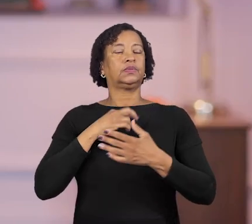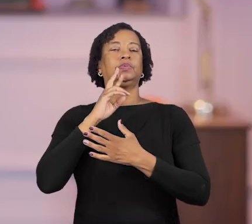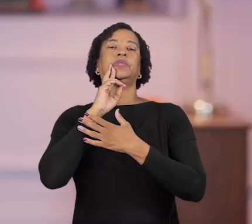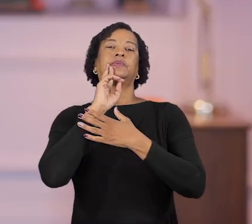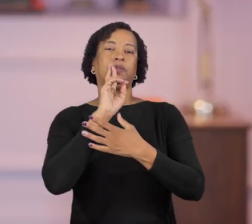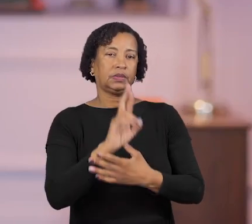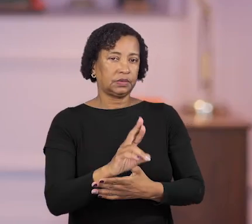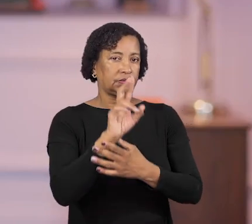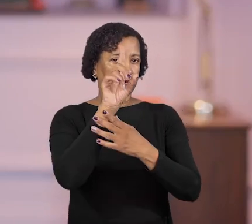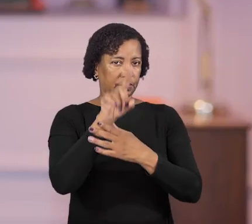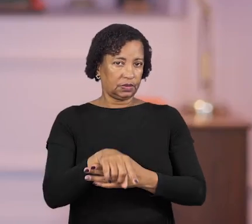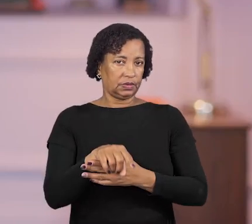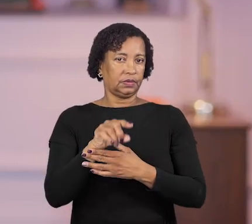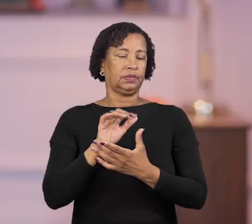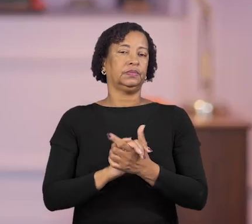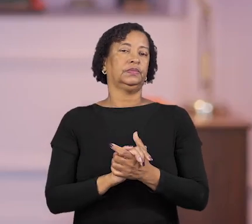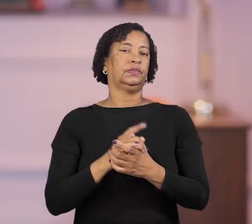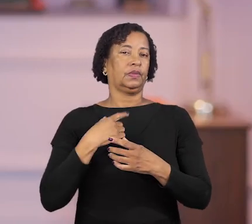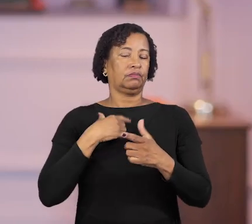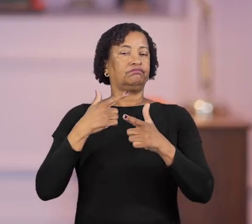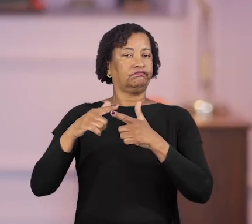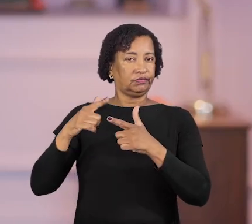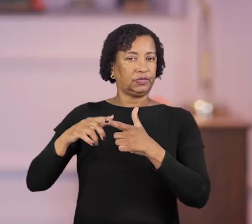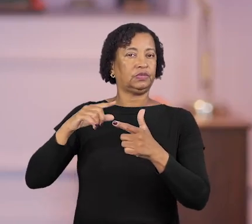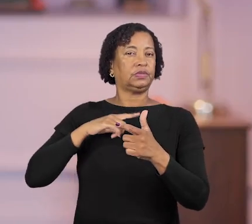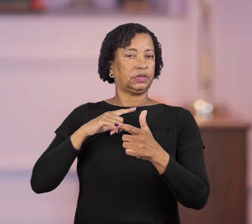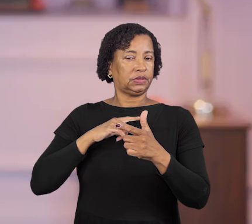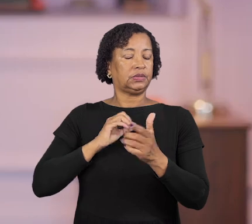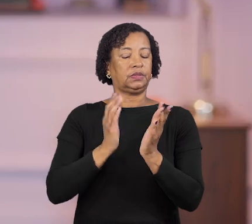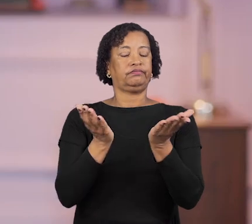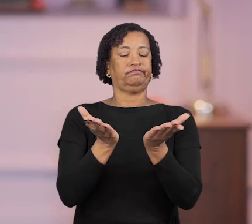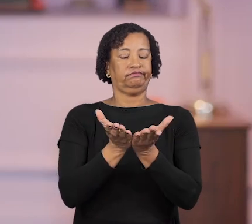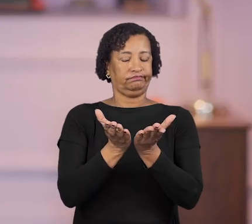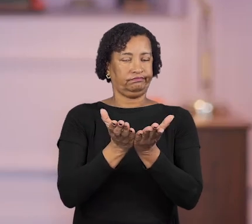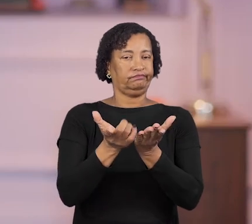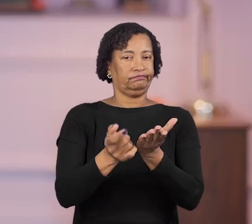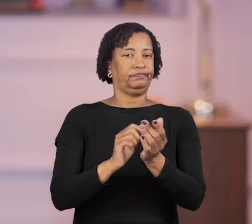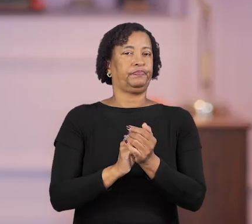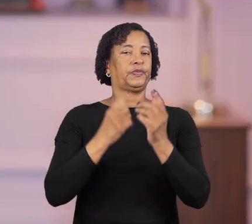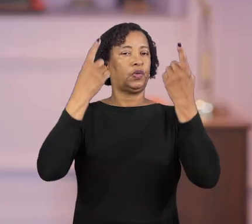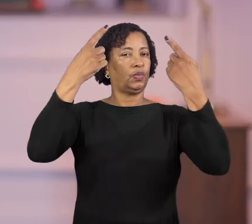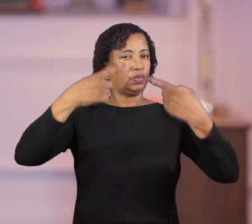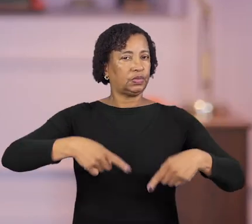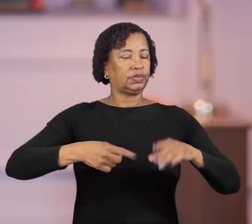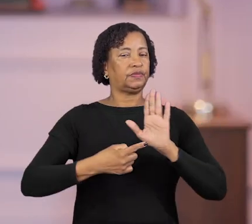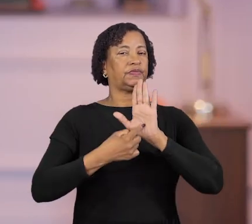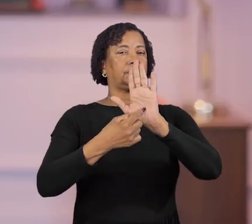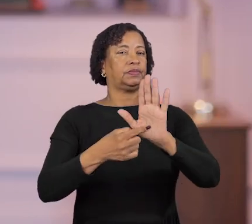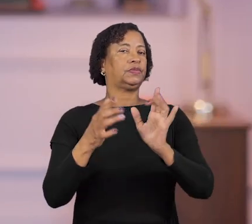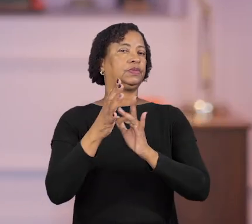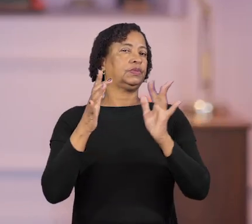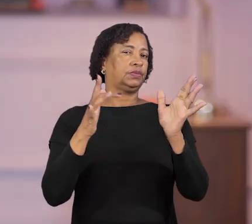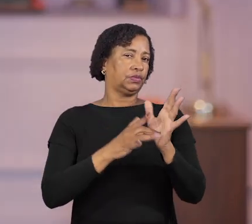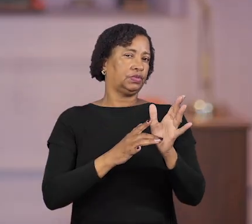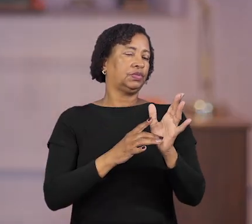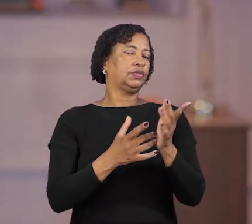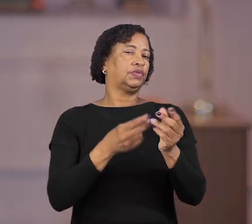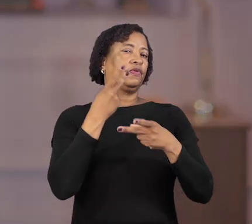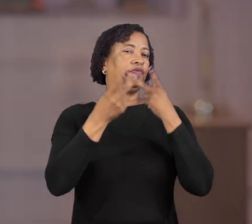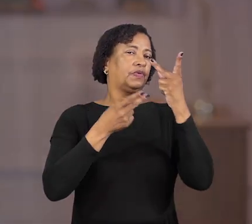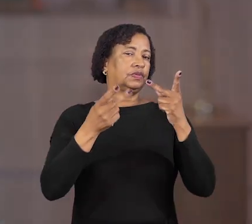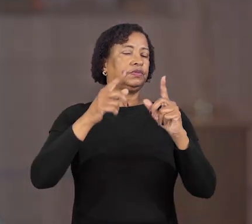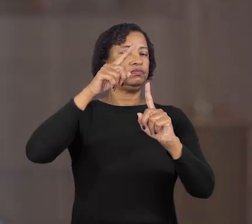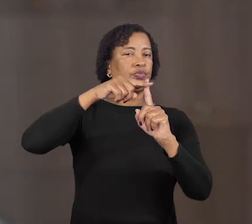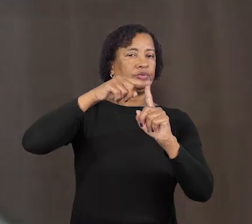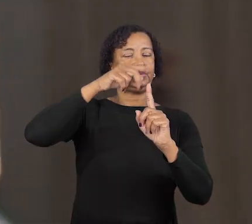da resposta, não? Essa é a crise que existe em se tornar cristão. Um dos desafios apresentados por Jesus referia-se